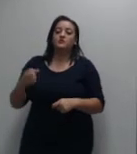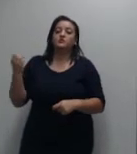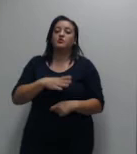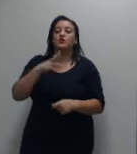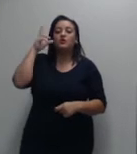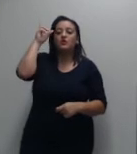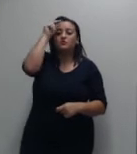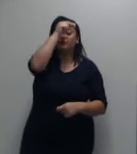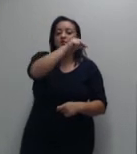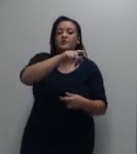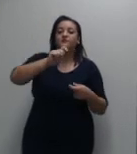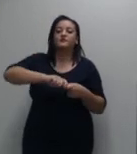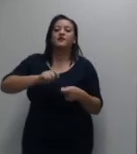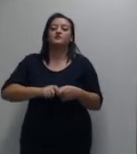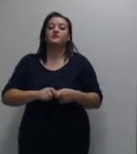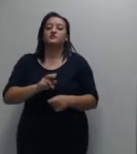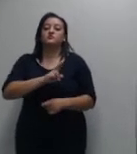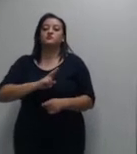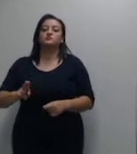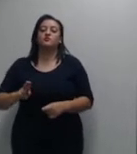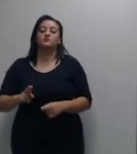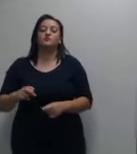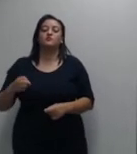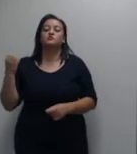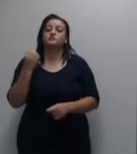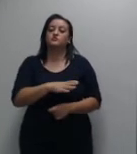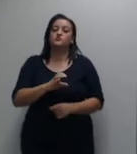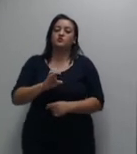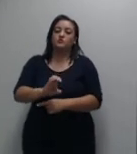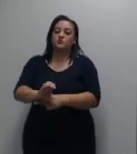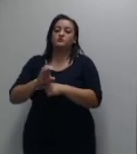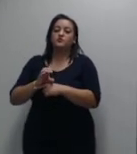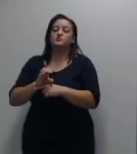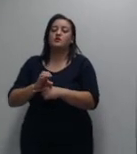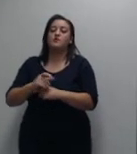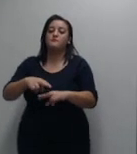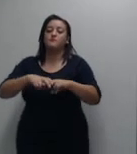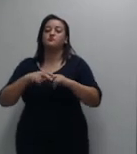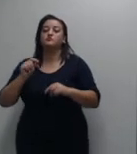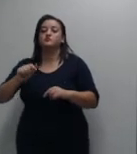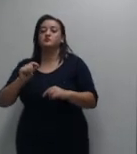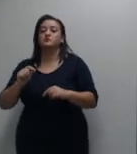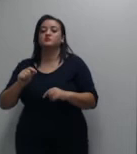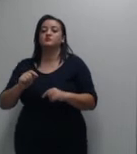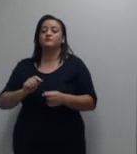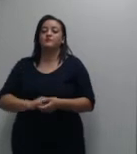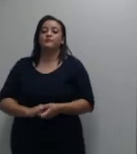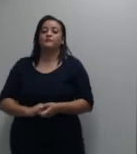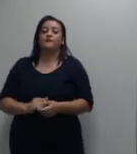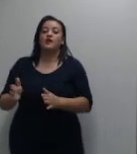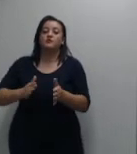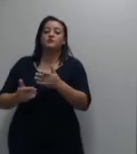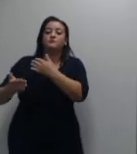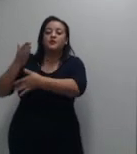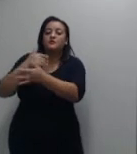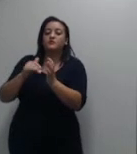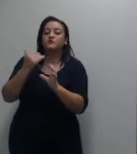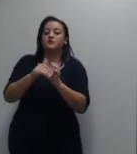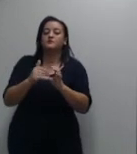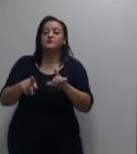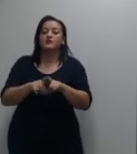prefeito fazer as nomeações dos novos conselheiros em razão de que no período anterior a mensagem